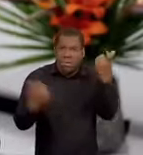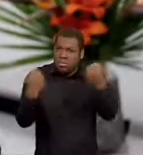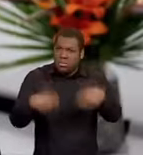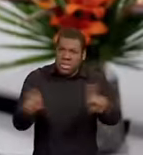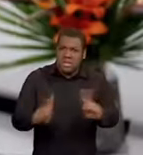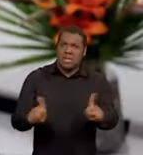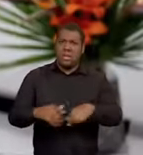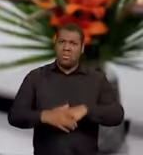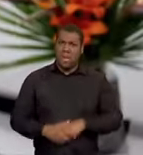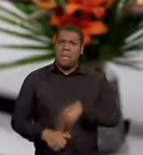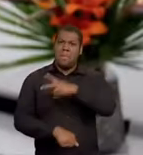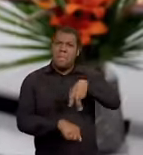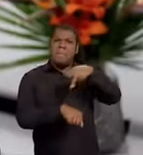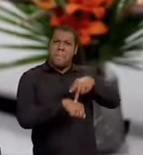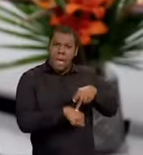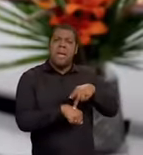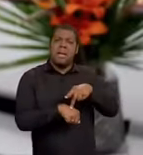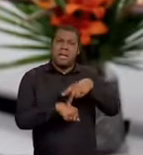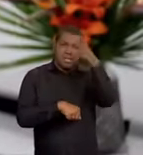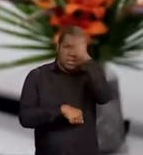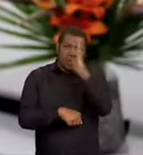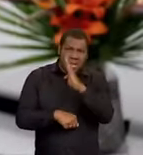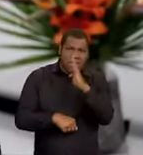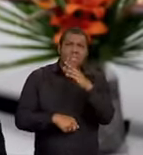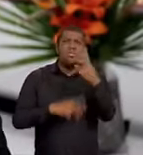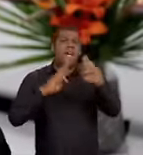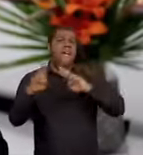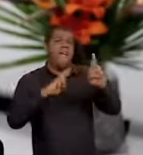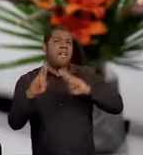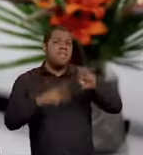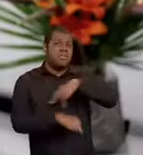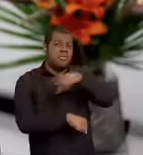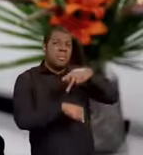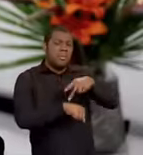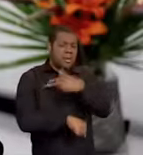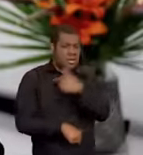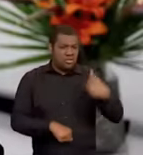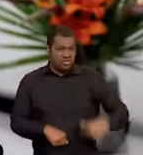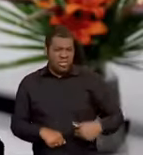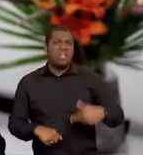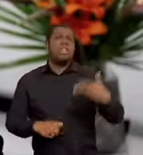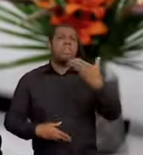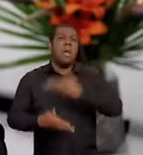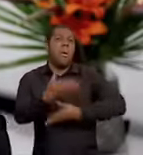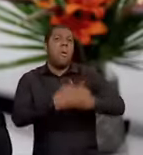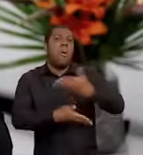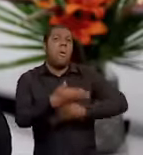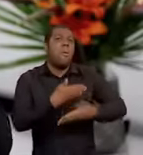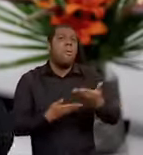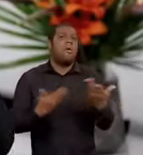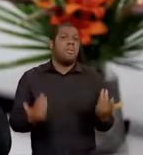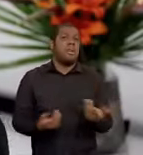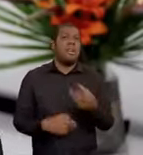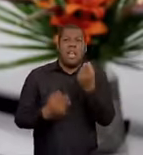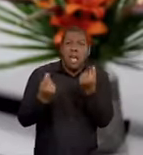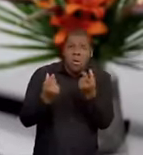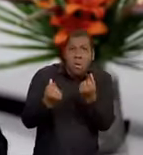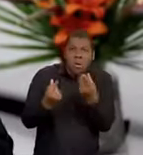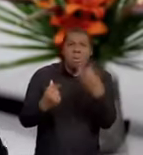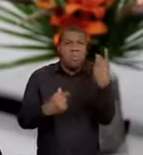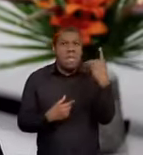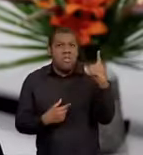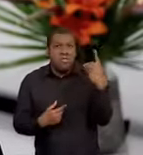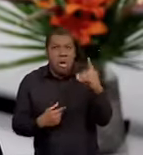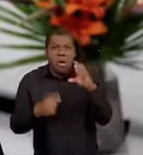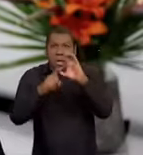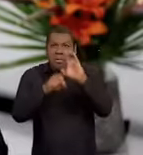Índia. Então, é isso que nós precisamos discutir. Essas são as novidades que nós precisamos discutir. E quando você propõe coisa nova,